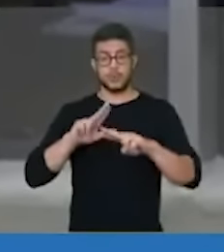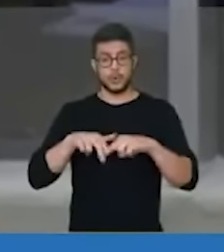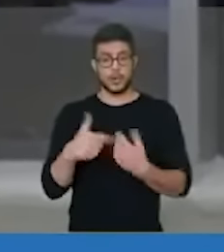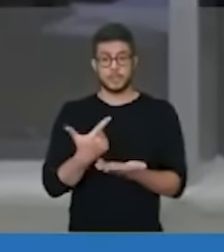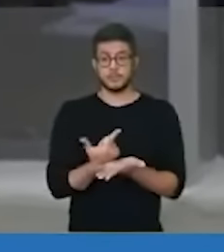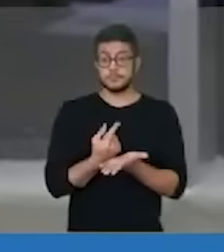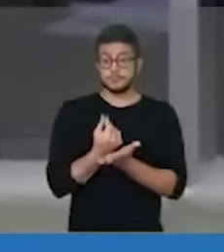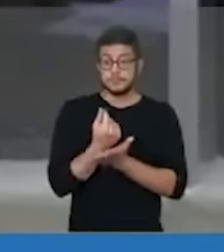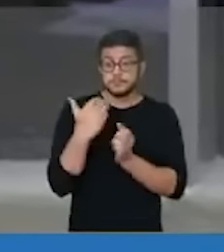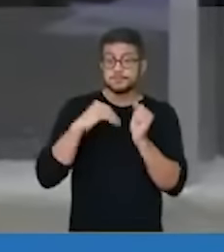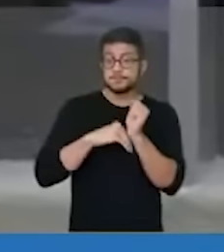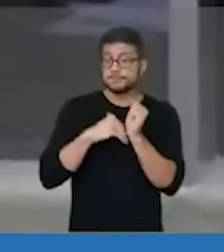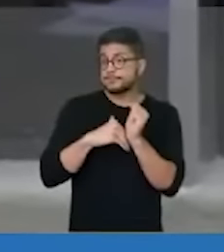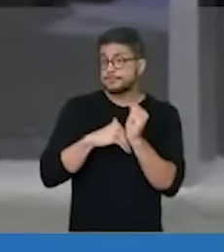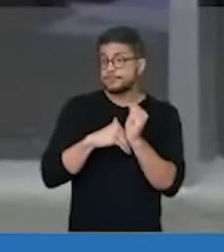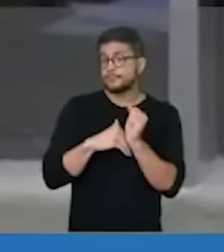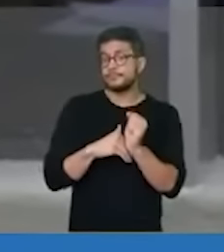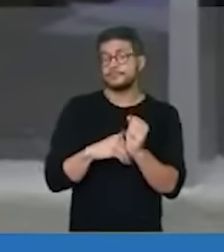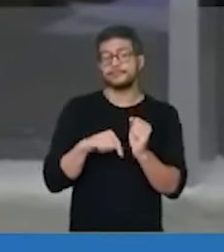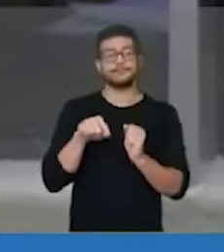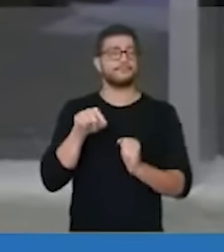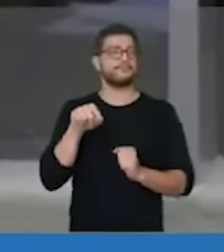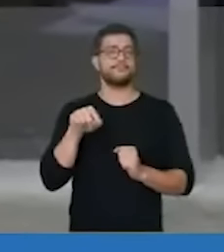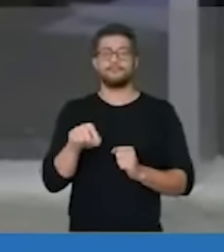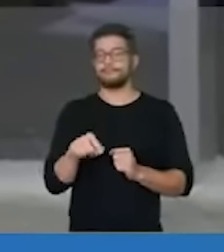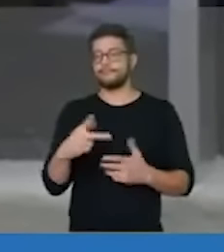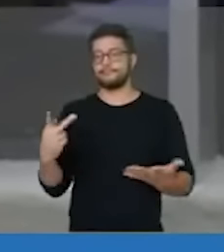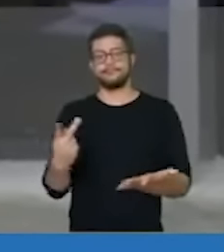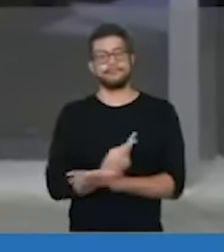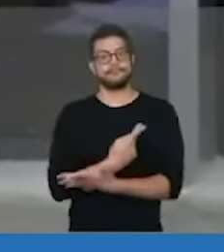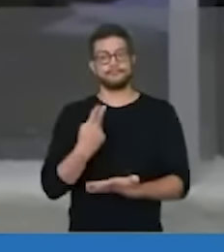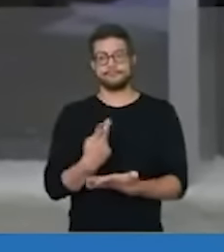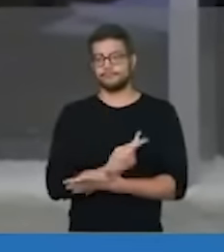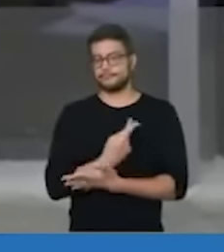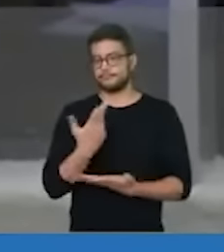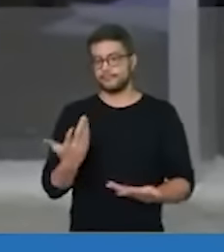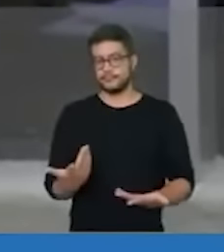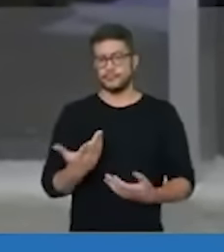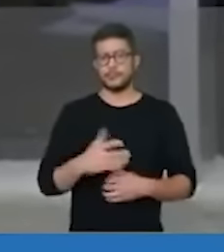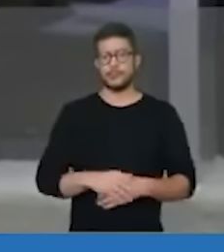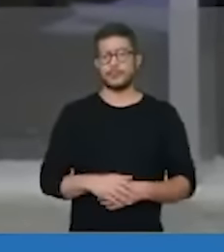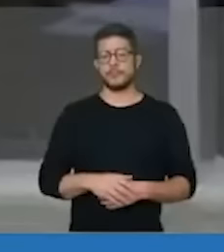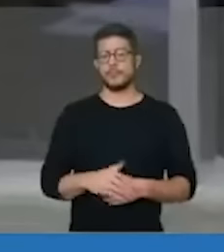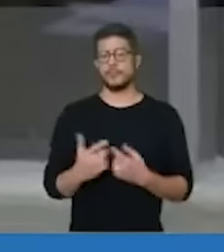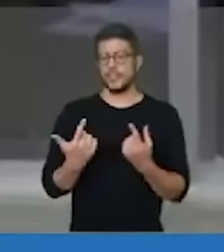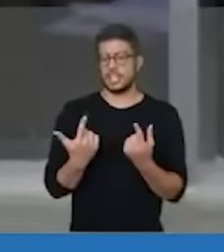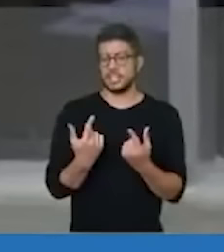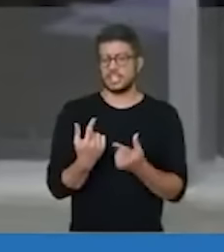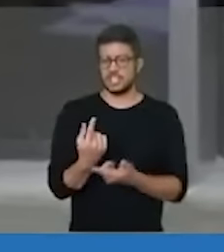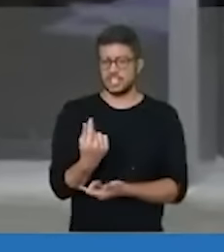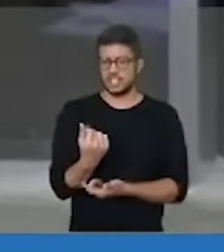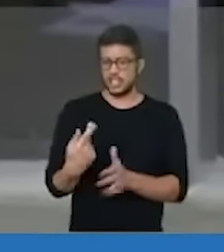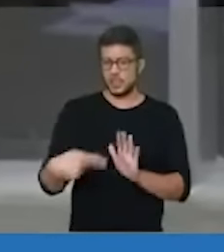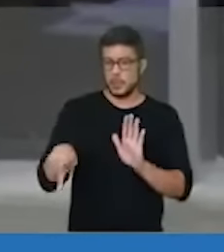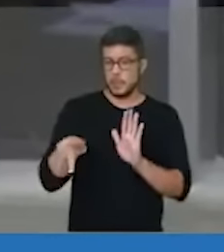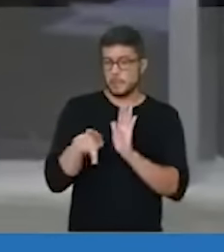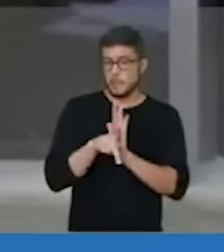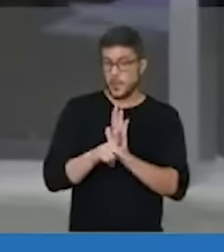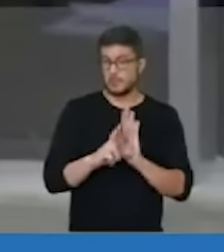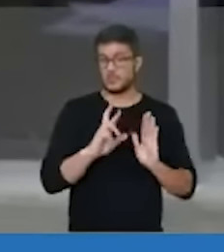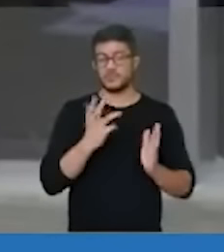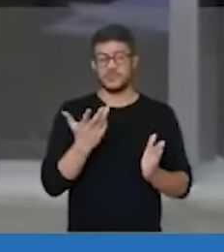era uma anomalia, uma excrescência. E emenda de relator, se a gente pudesse tempo para detalhar o que foi